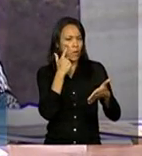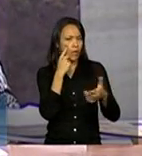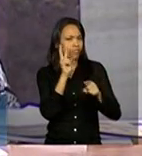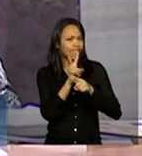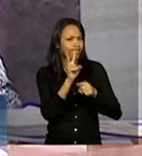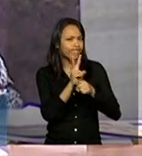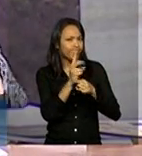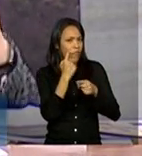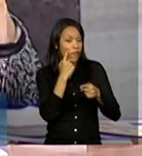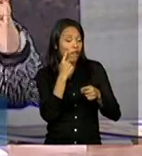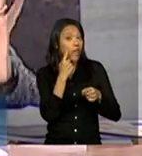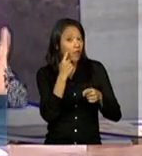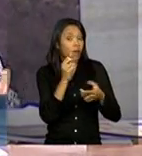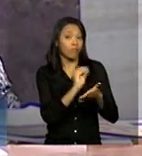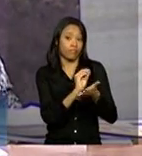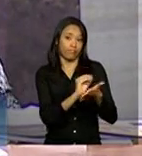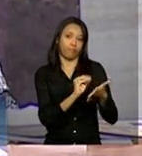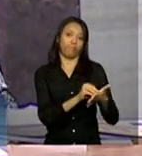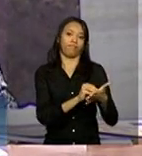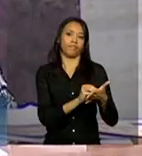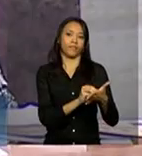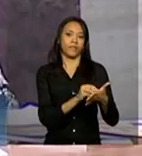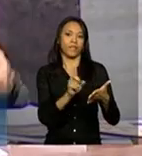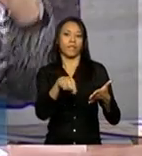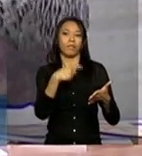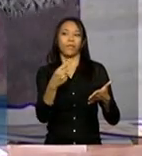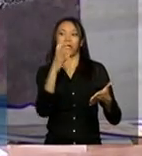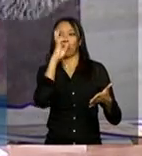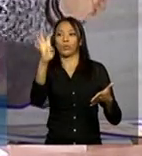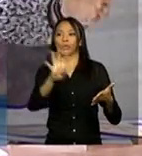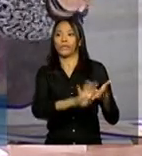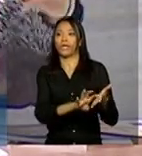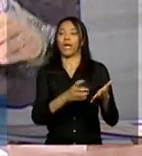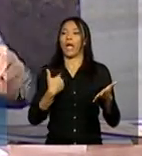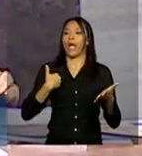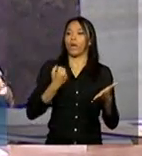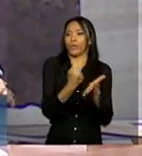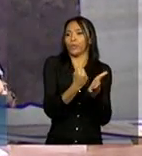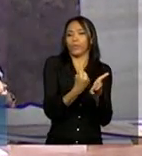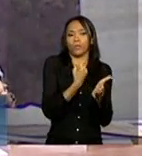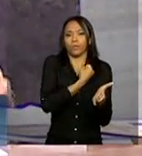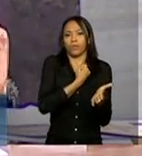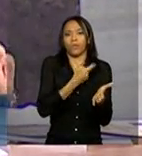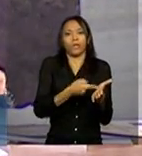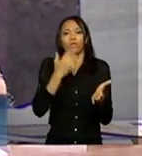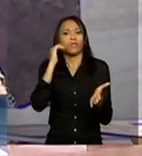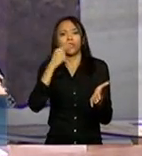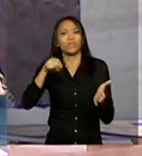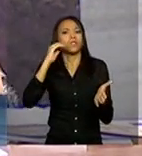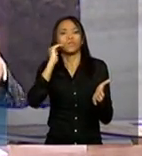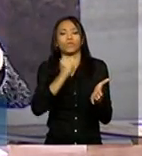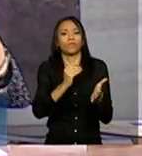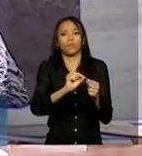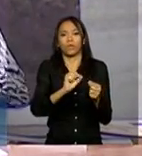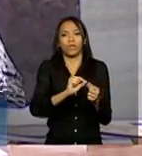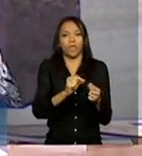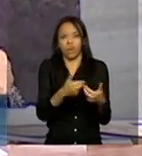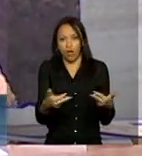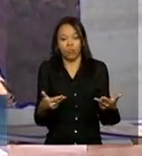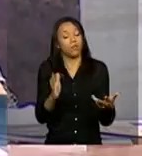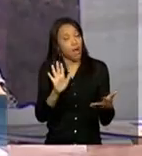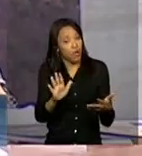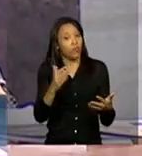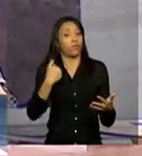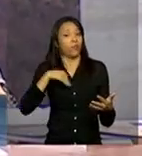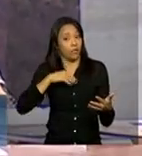bastante conservadores para depois não nos acusarem de ter posto um número que não se verificará. Então, nós mesmo